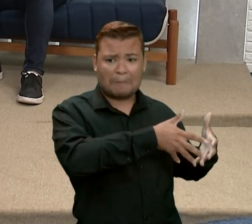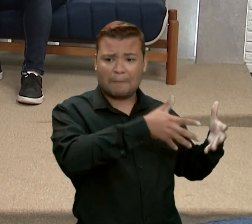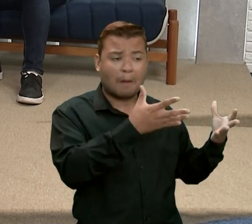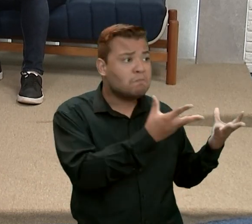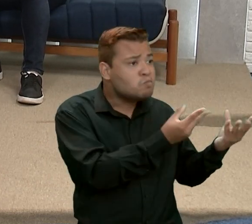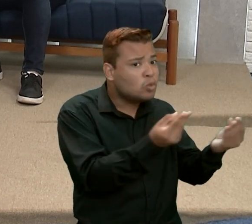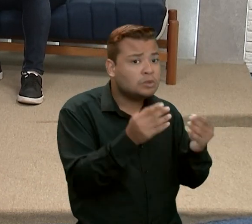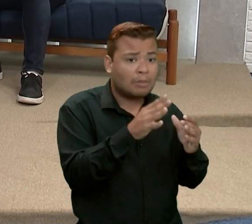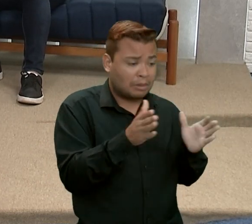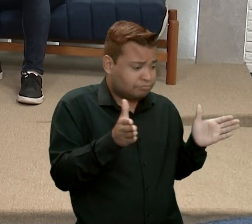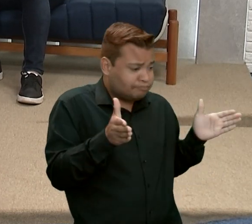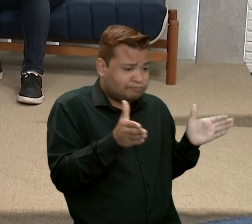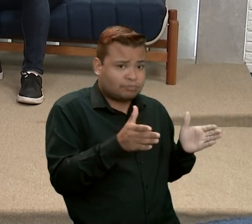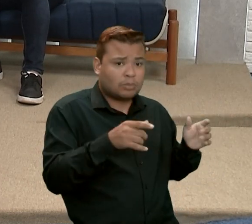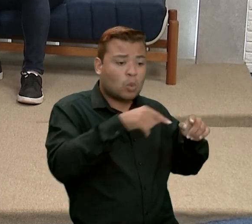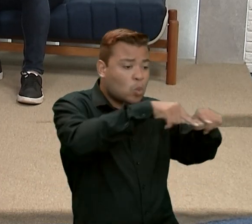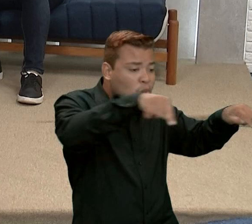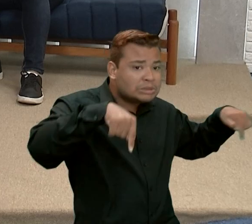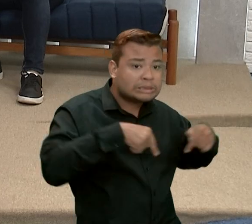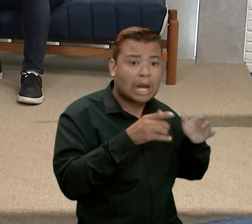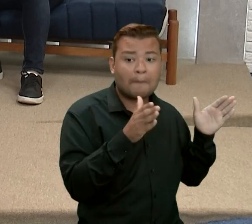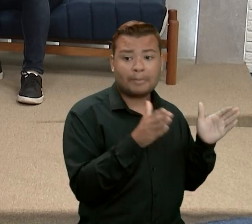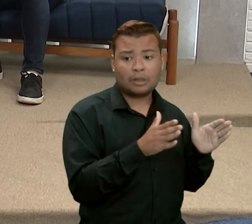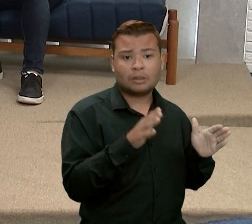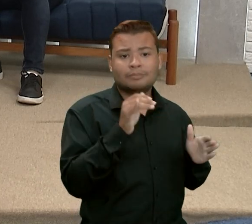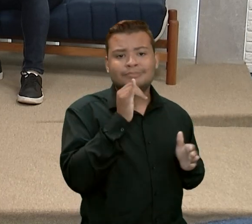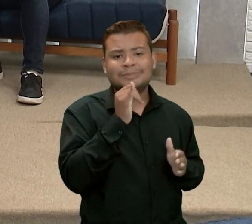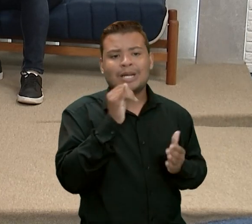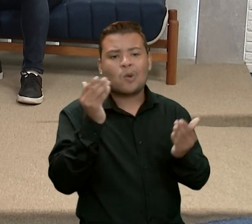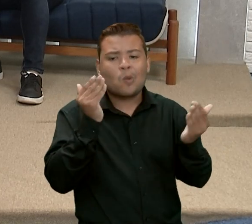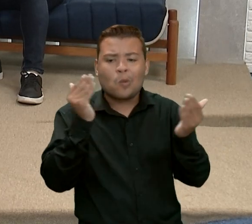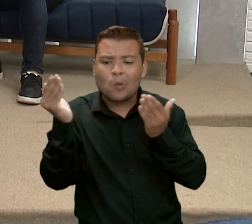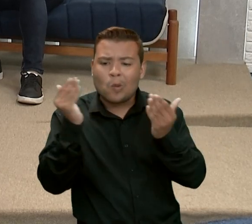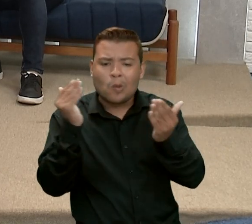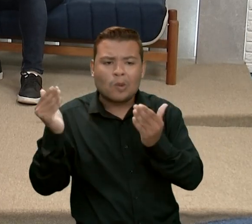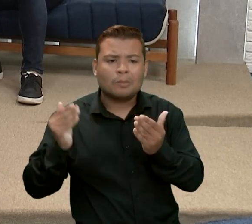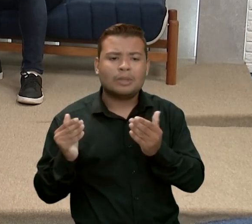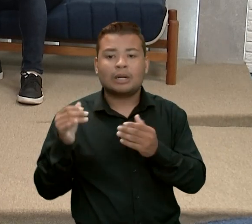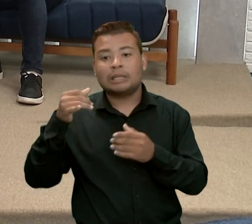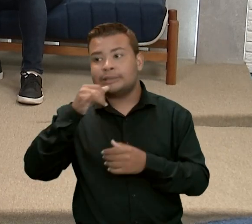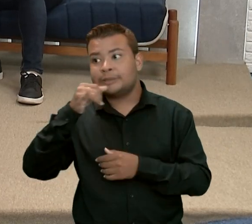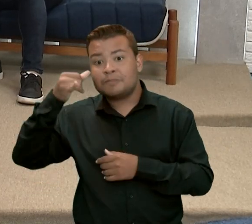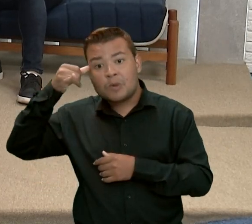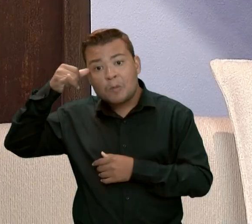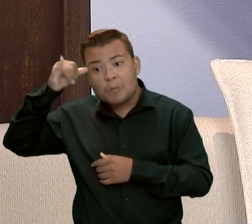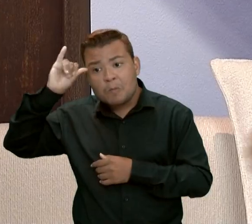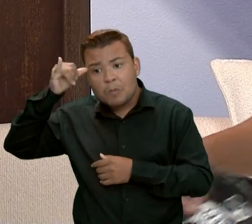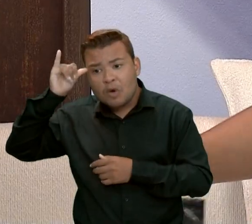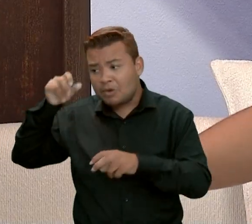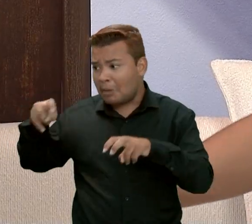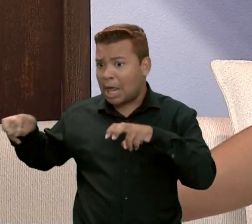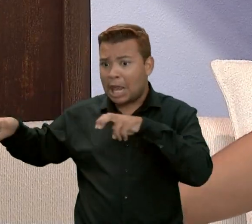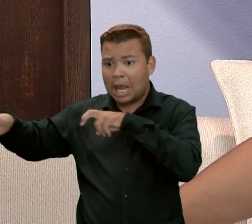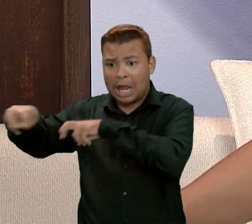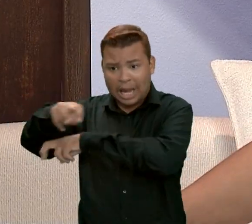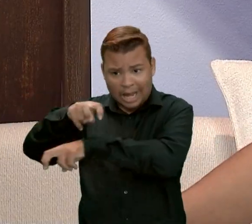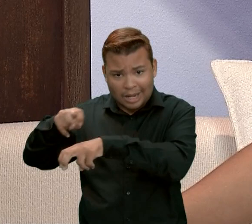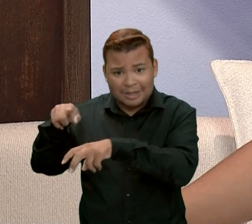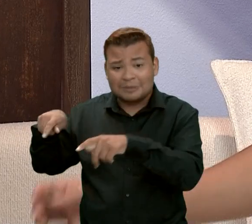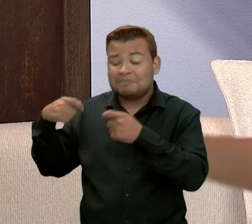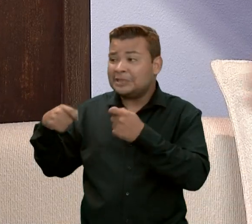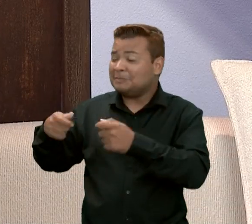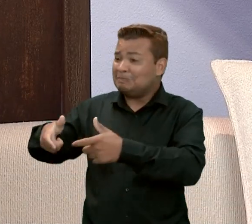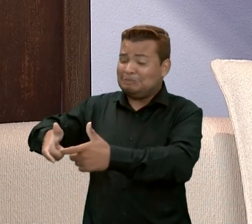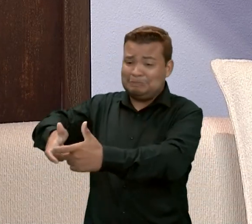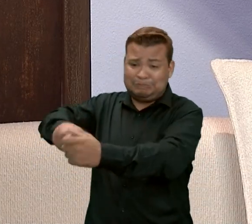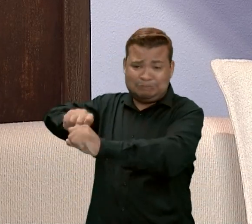do estúdio. Quando a gente compara isso com uma produção, né, de bovina, a gente precisa de